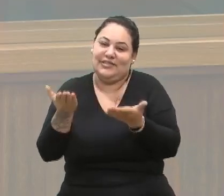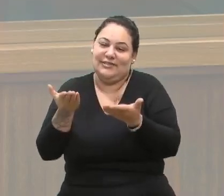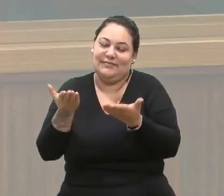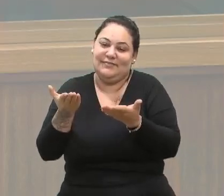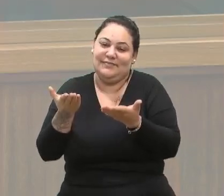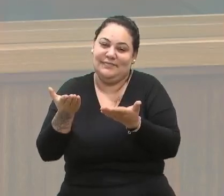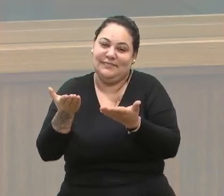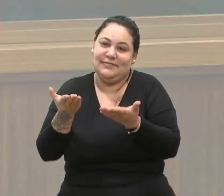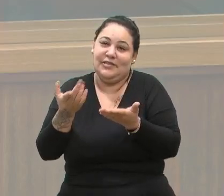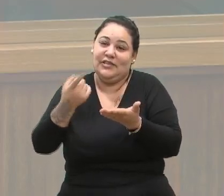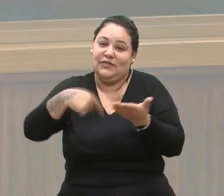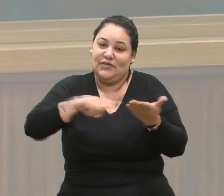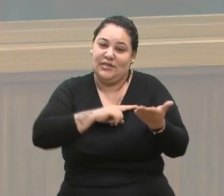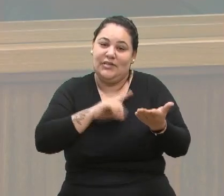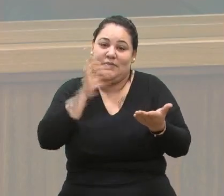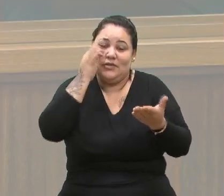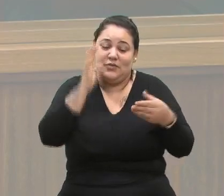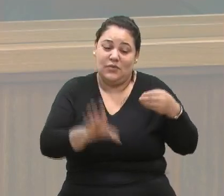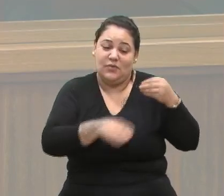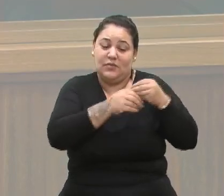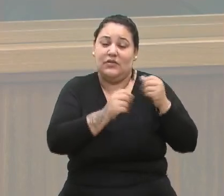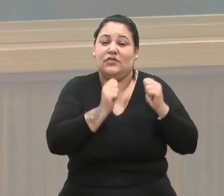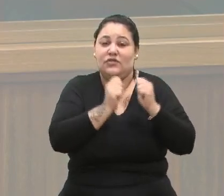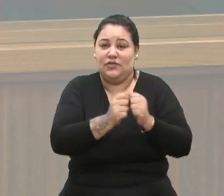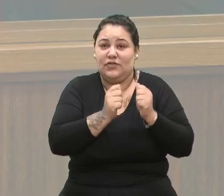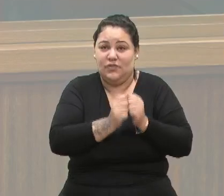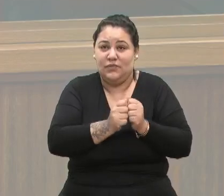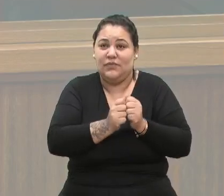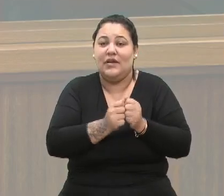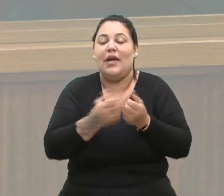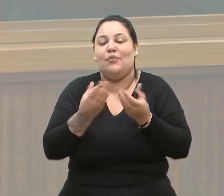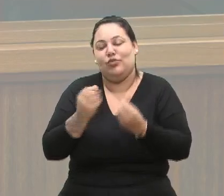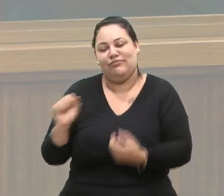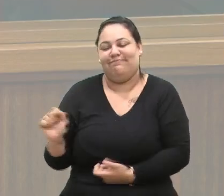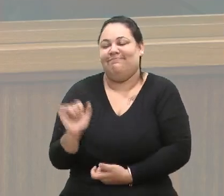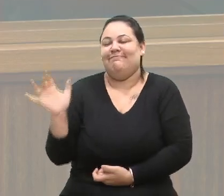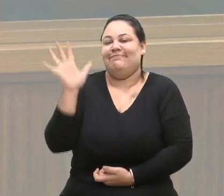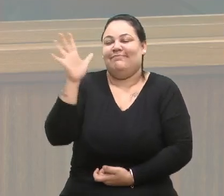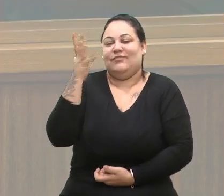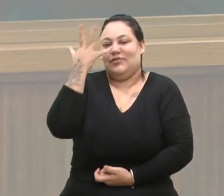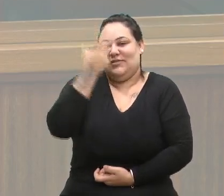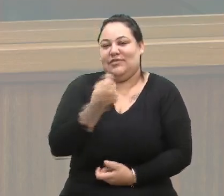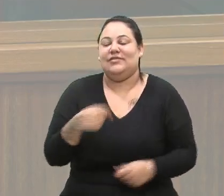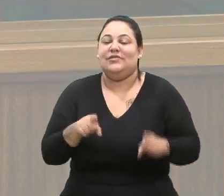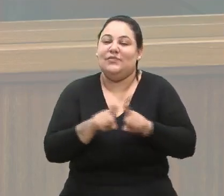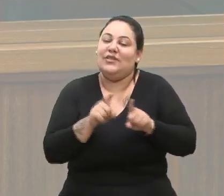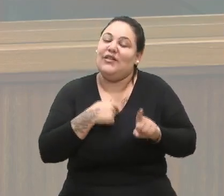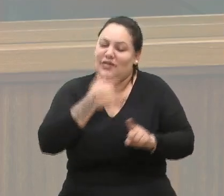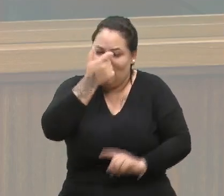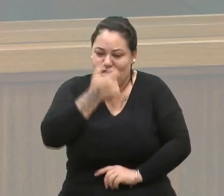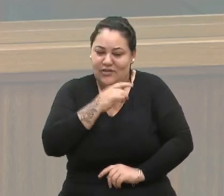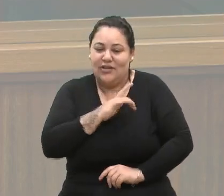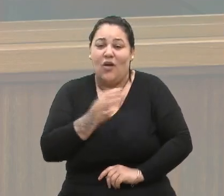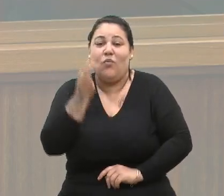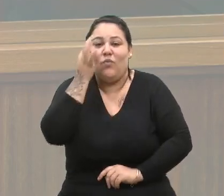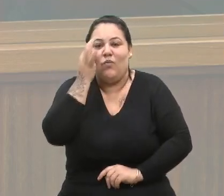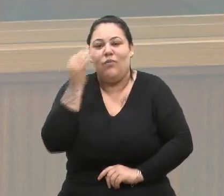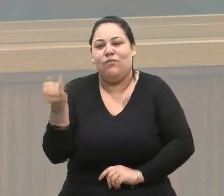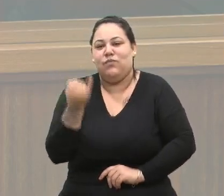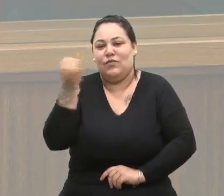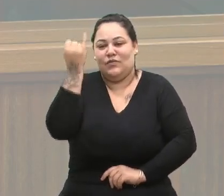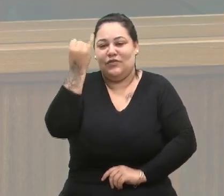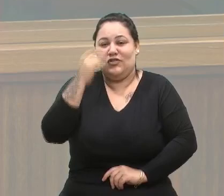para somar. E isso é algo engrandecedor e eu acho que sempre que a gente tem a oportunidade de ter